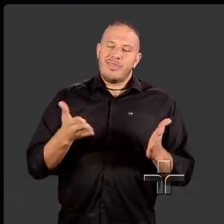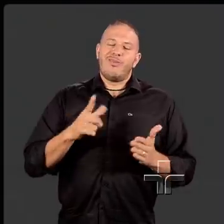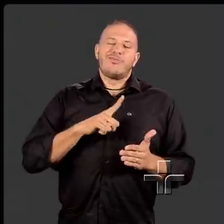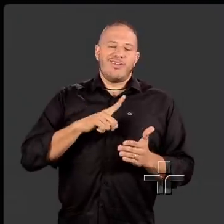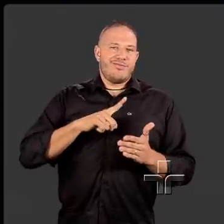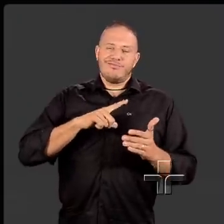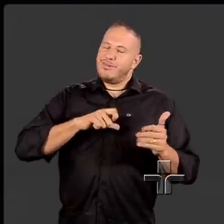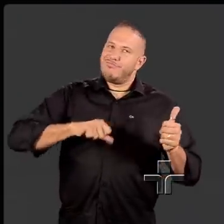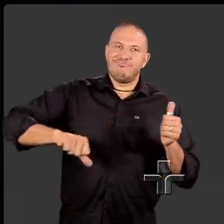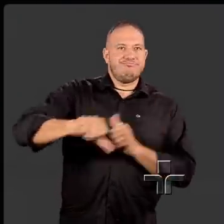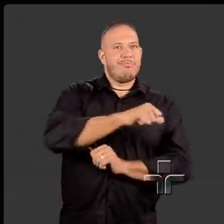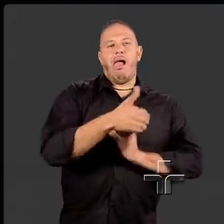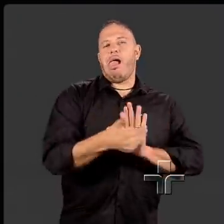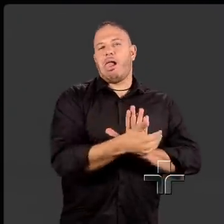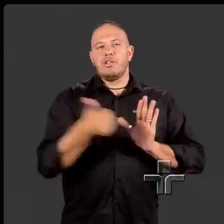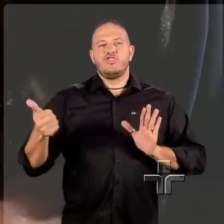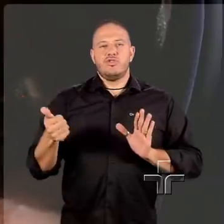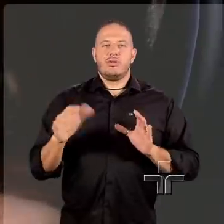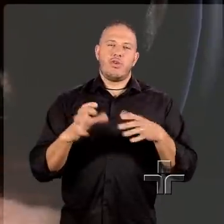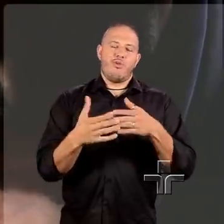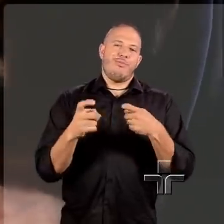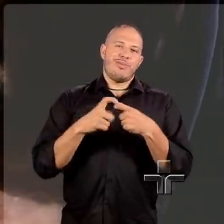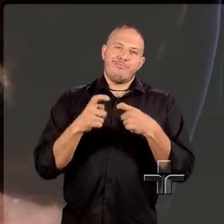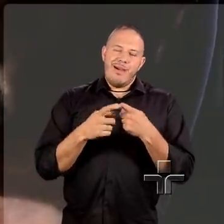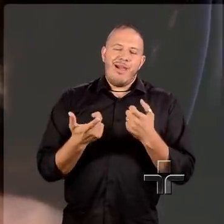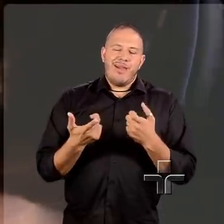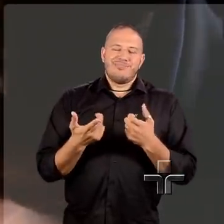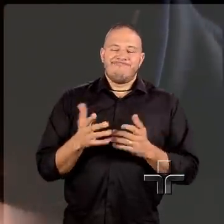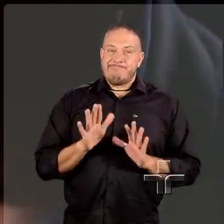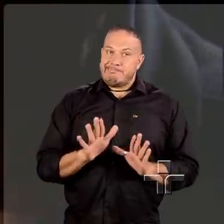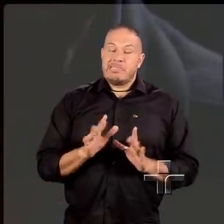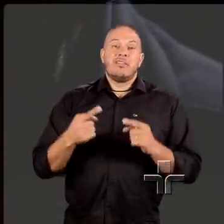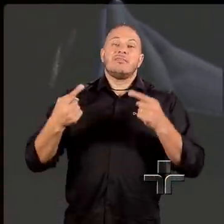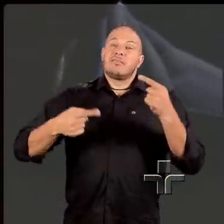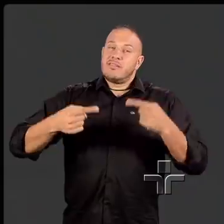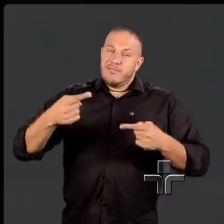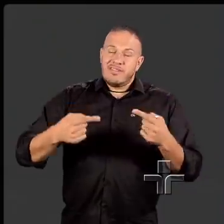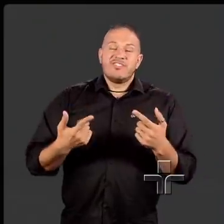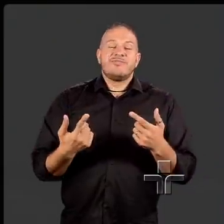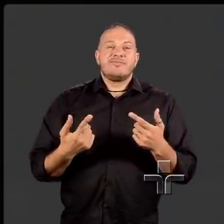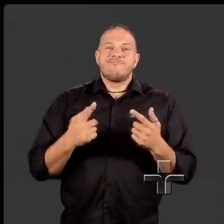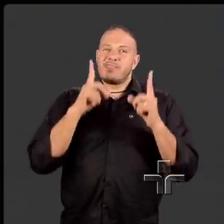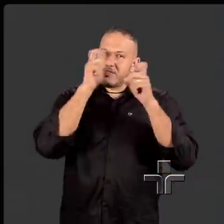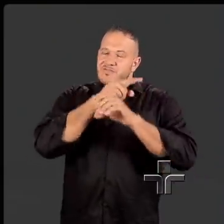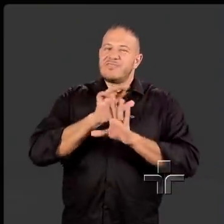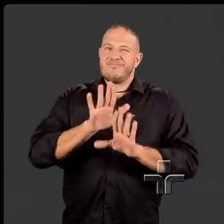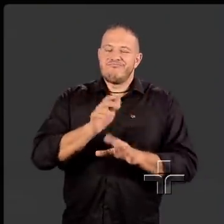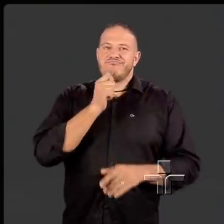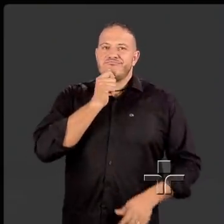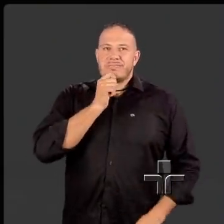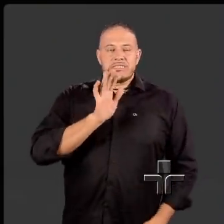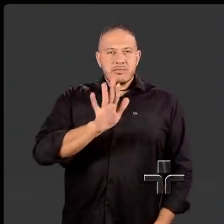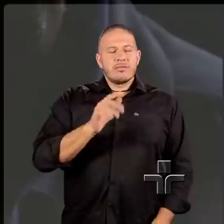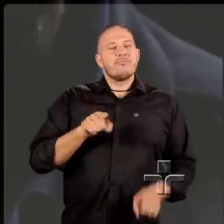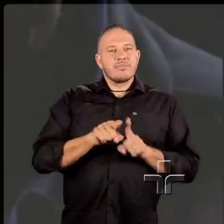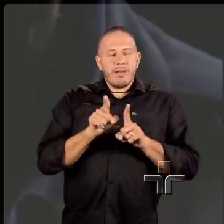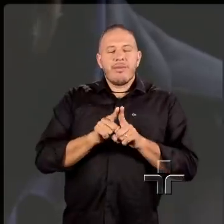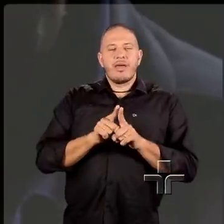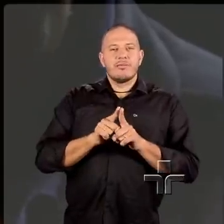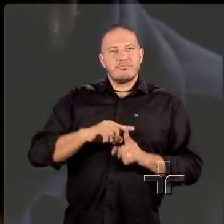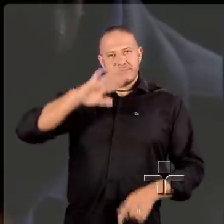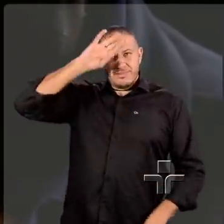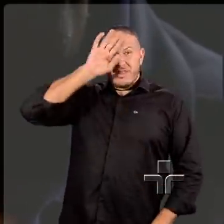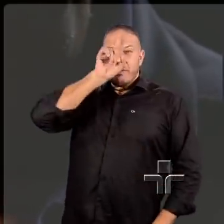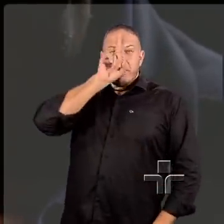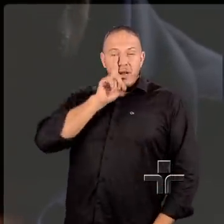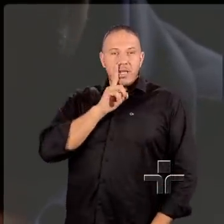uma retirada desses médicos. Esse é um desafio que está em aberto ainda. Ao mesmo tempo, a febre amarela aumentou